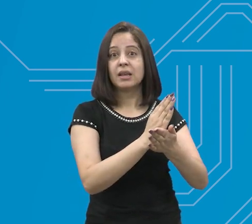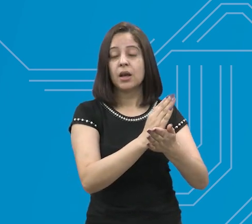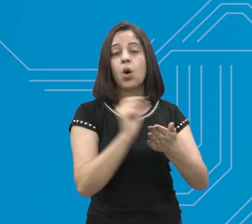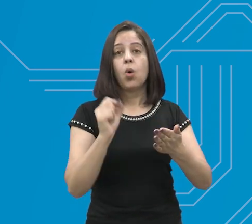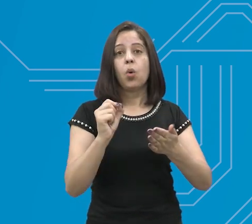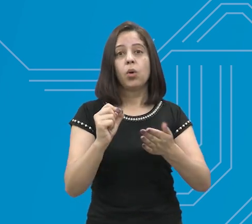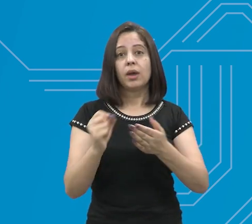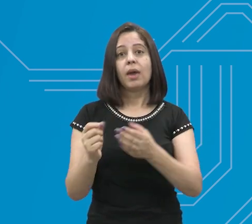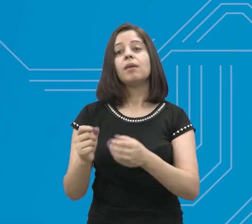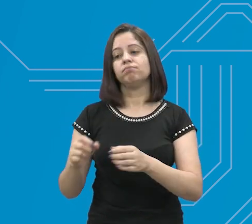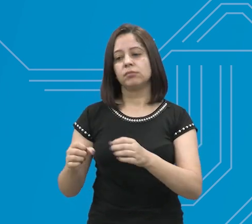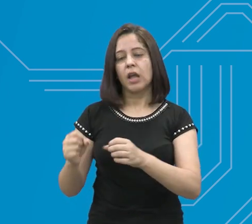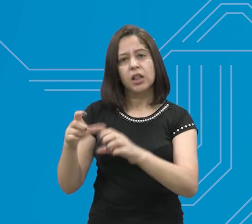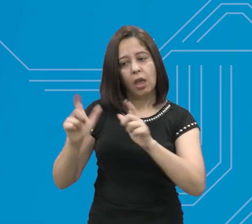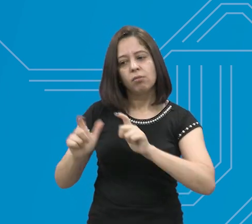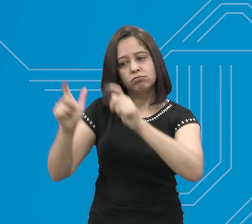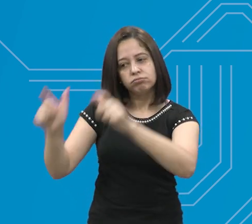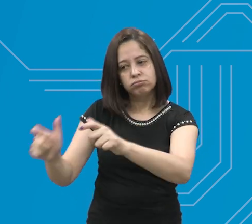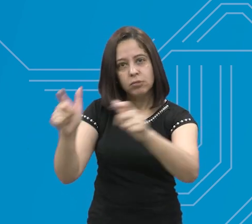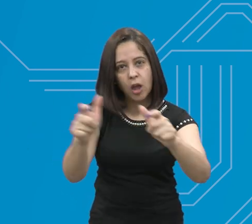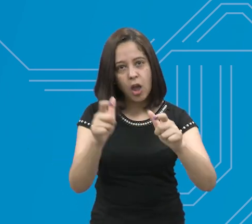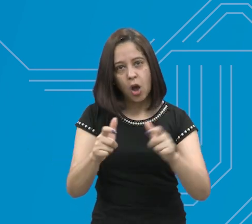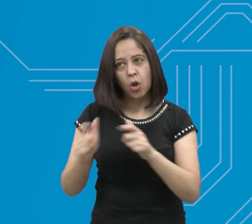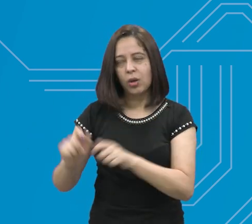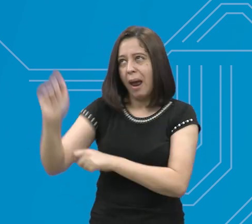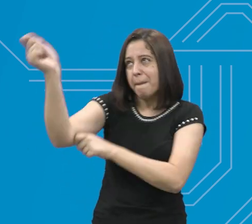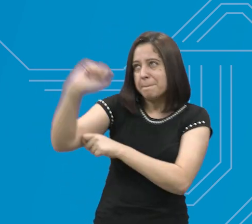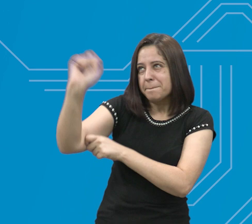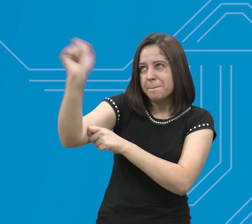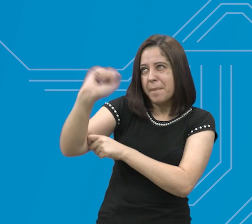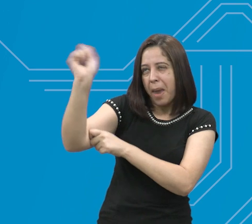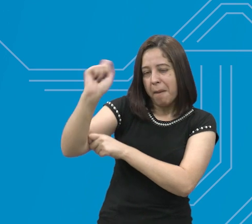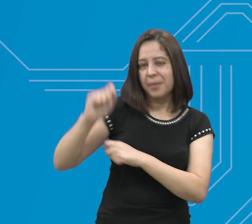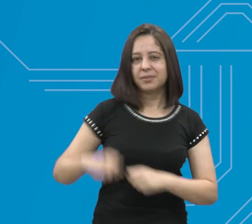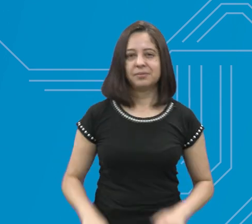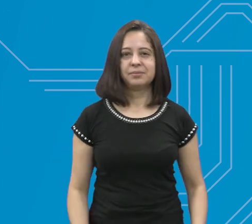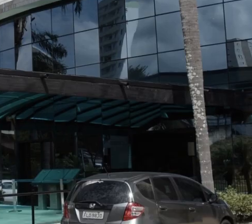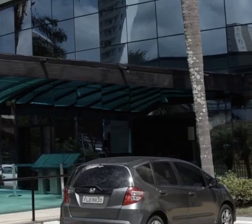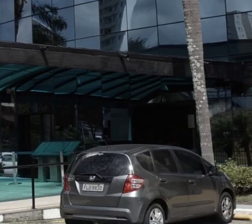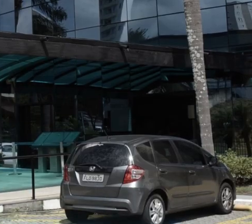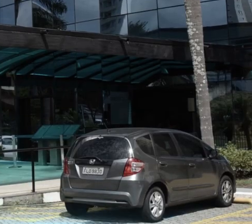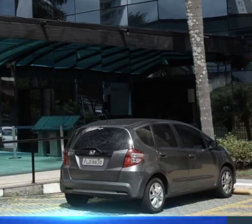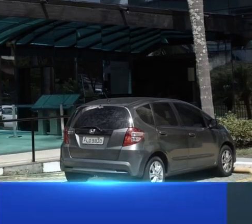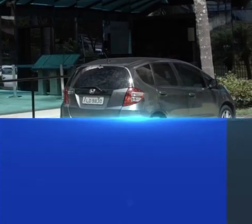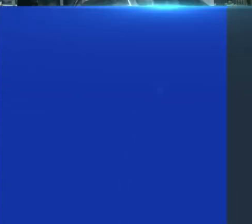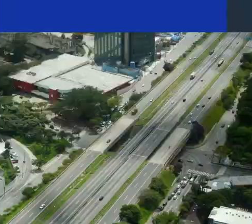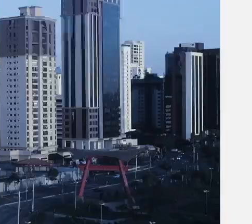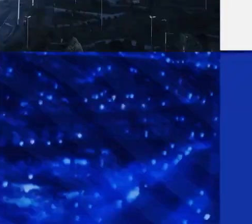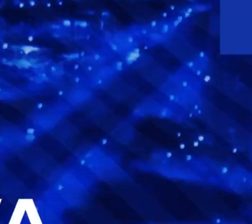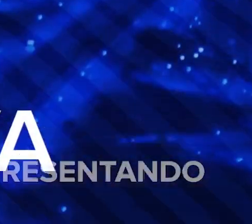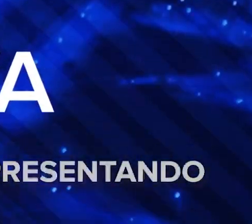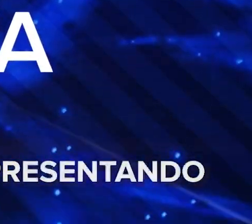a criação de áreas para a prática segura de soltar pipas. É já já.